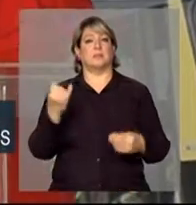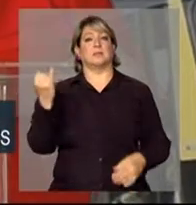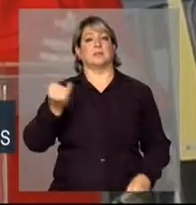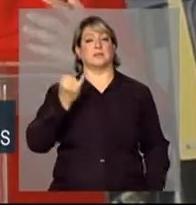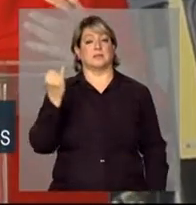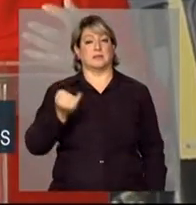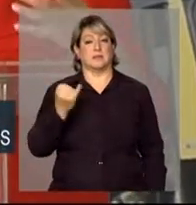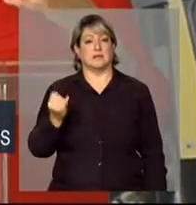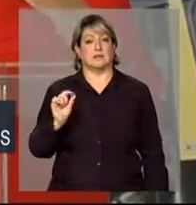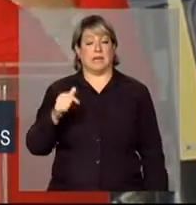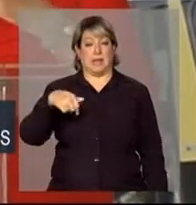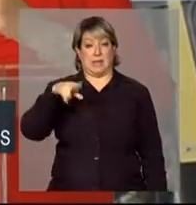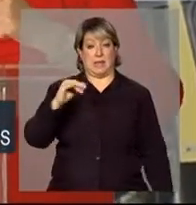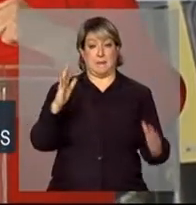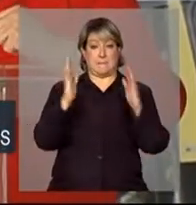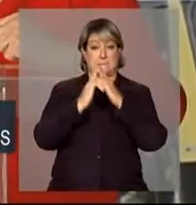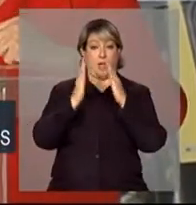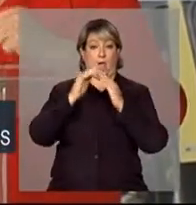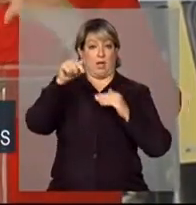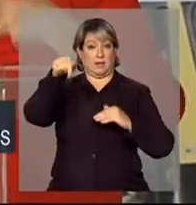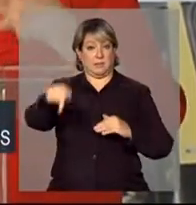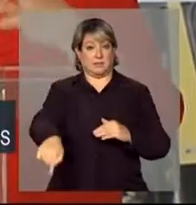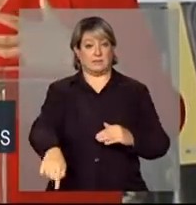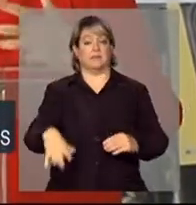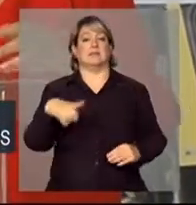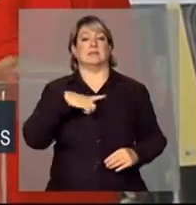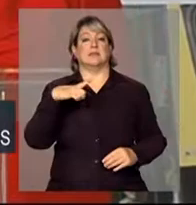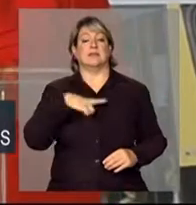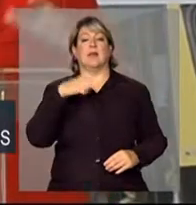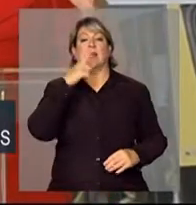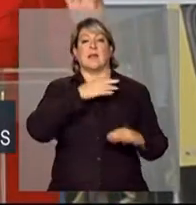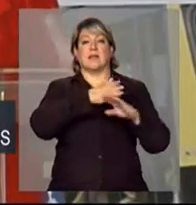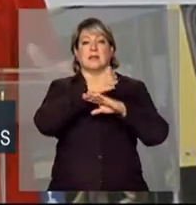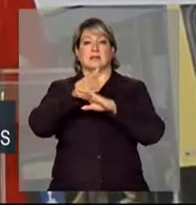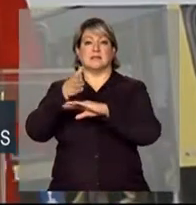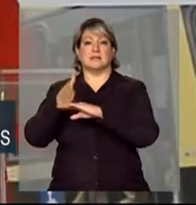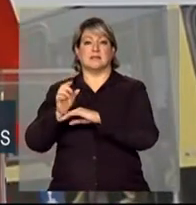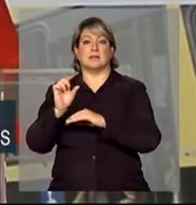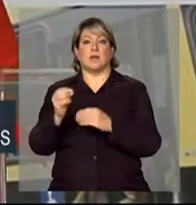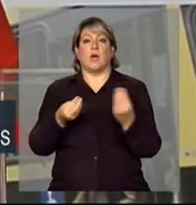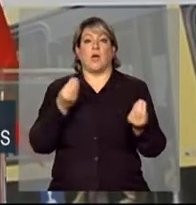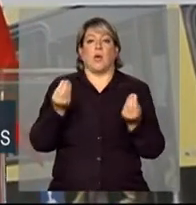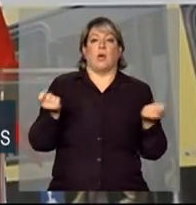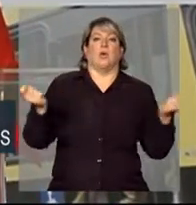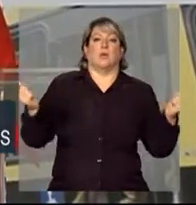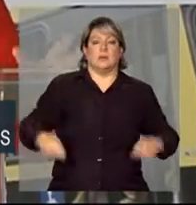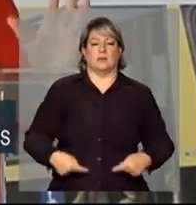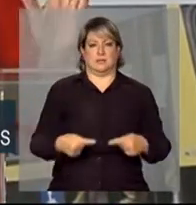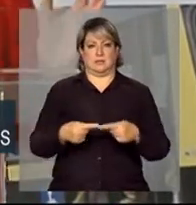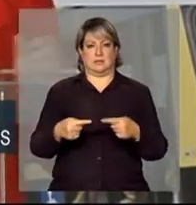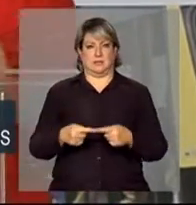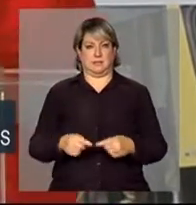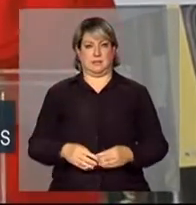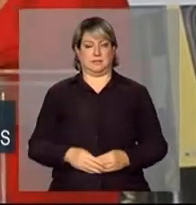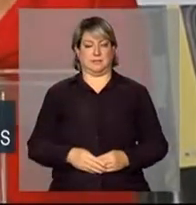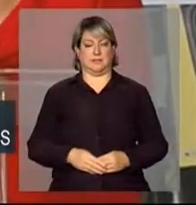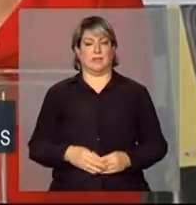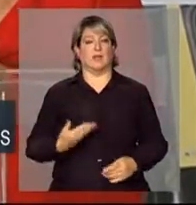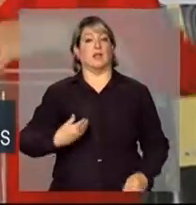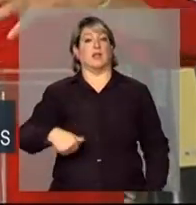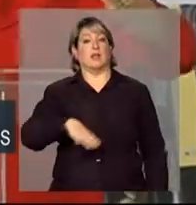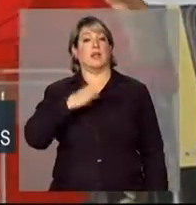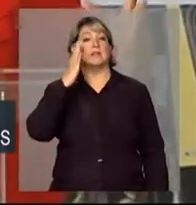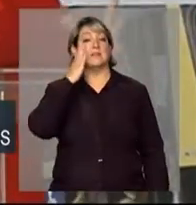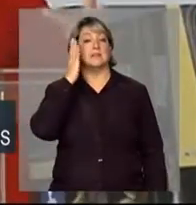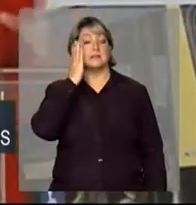importante que quem morar lá tenha acesso a condições adequadas. Sabemos também